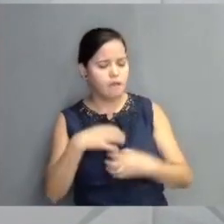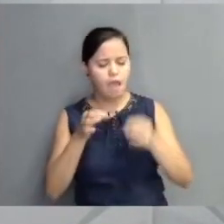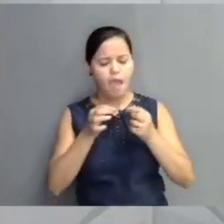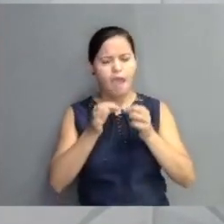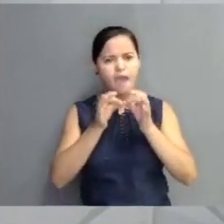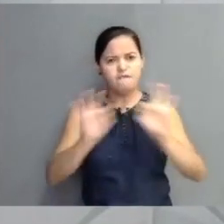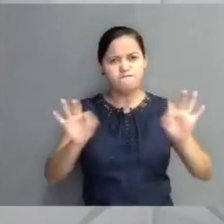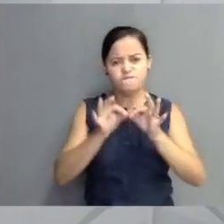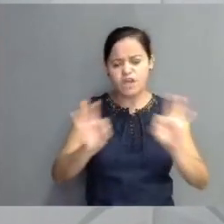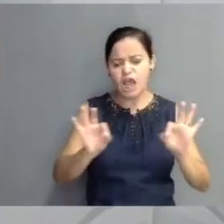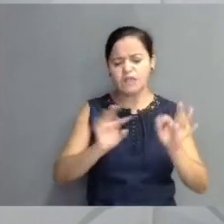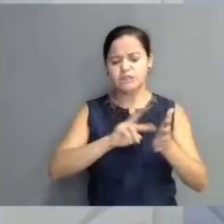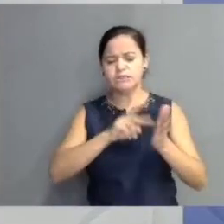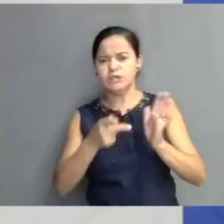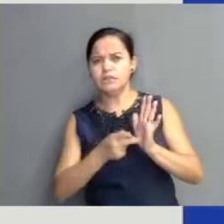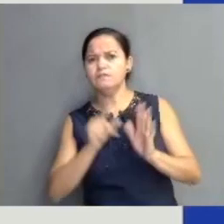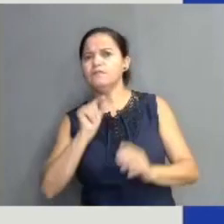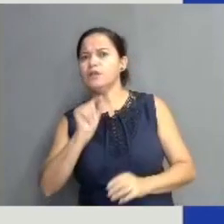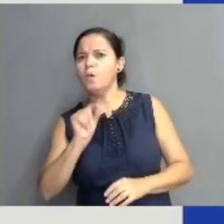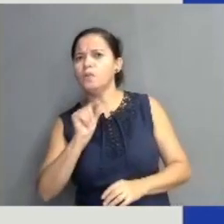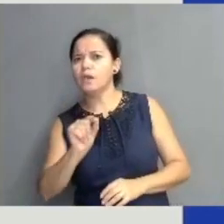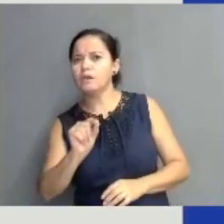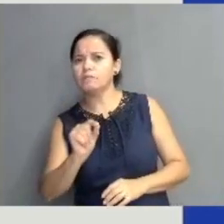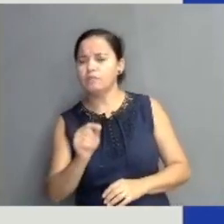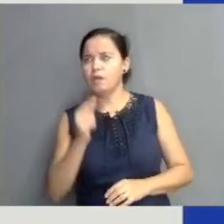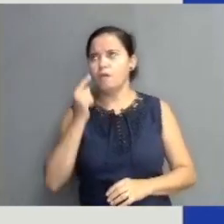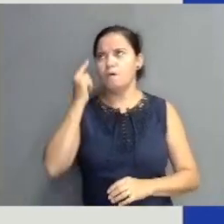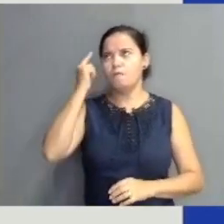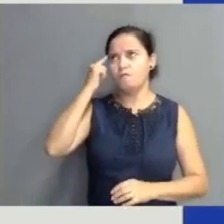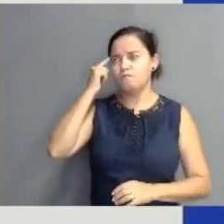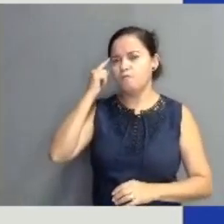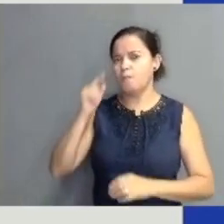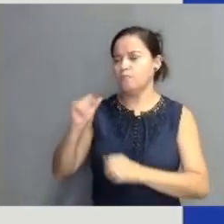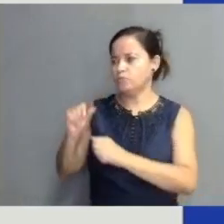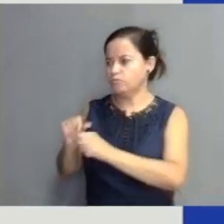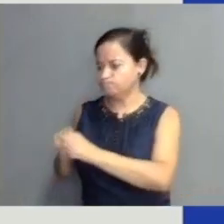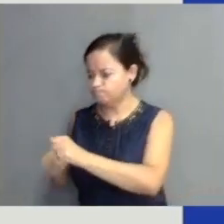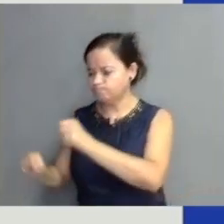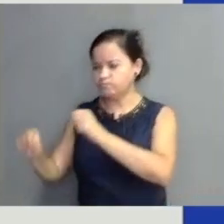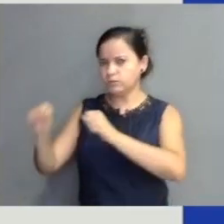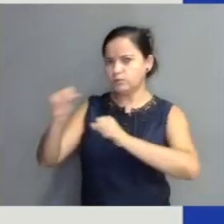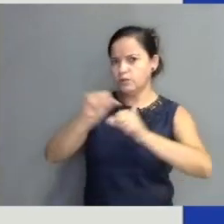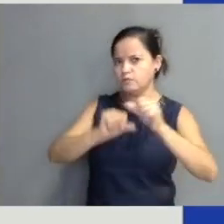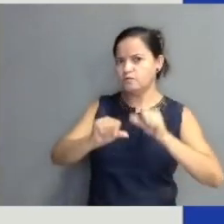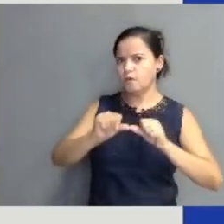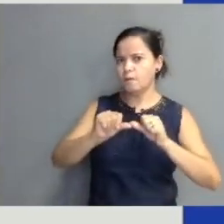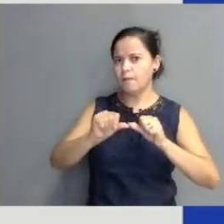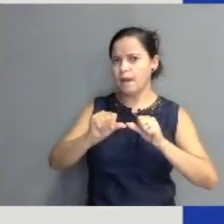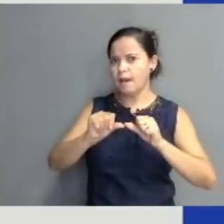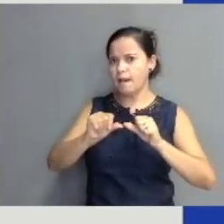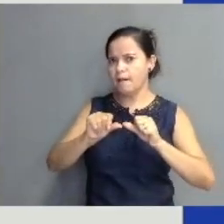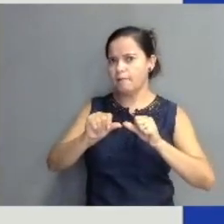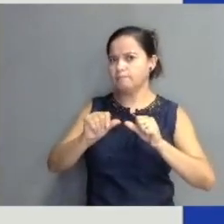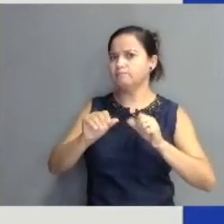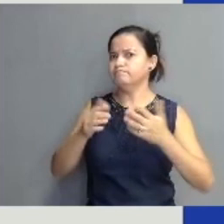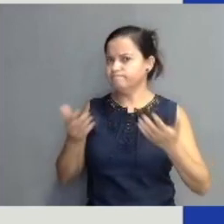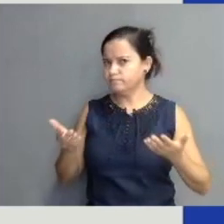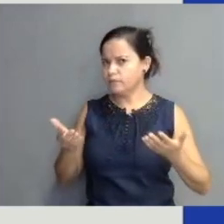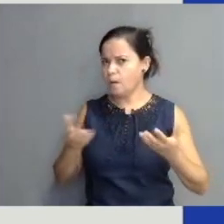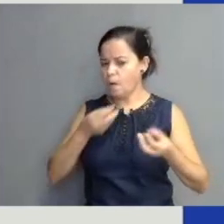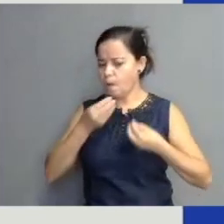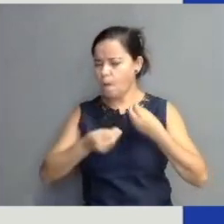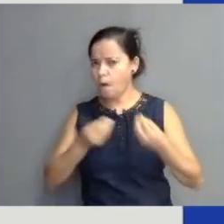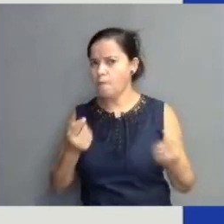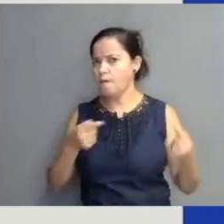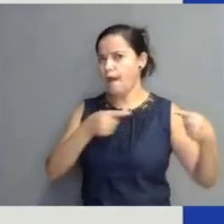eu identifico a expressão que eu vou substituir, a principal, ó, ao invés de, eu